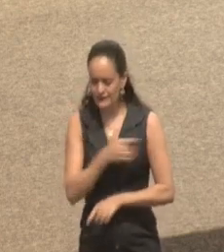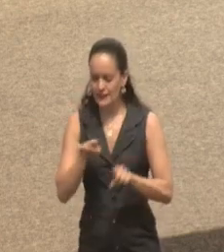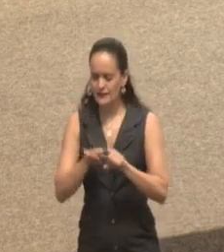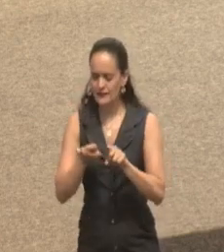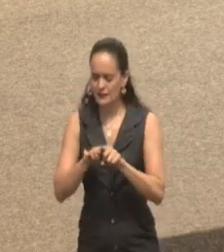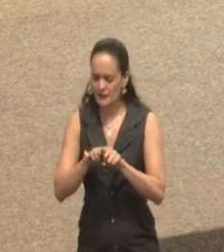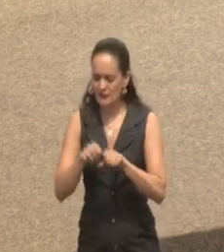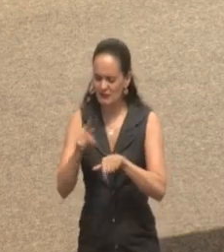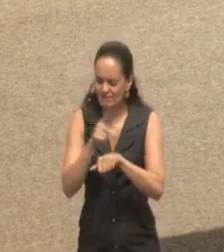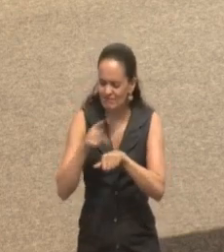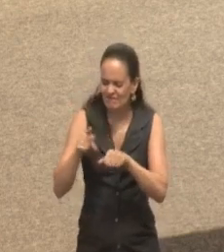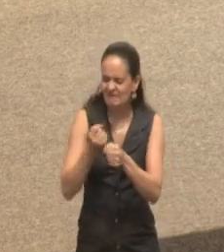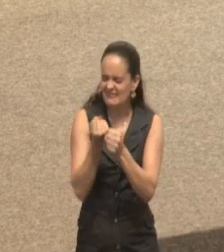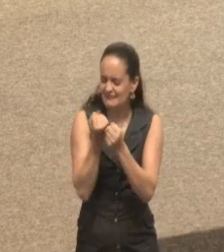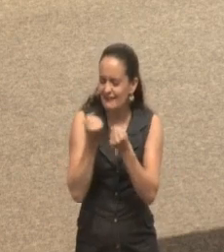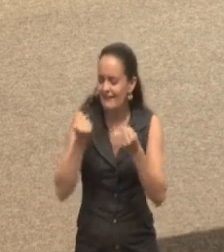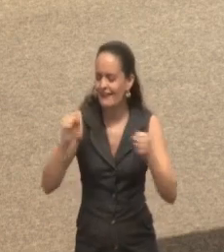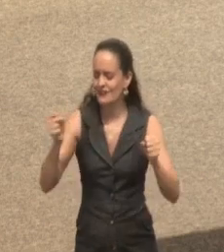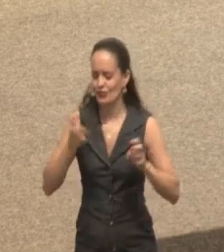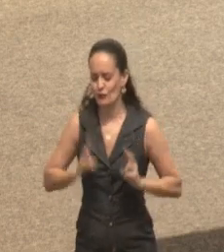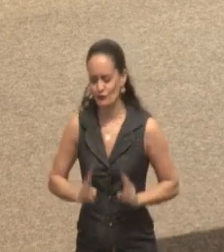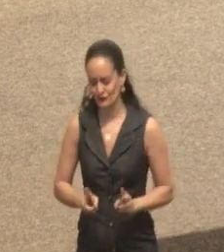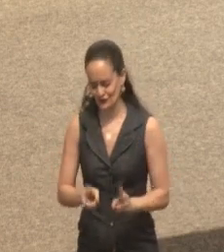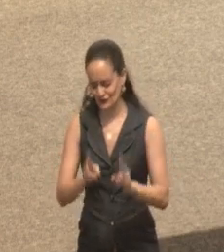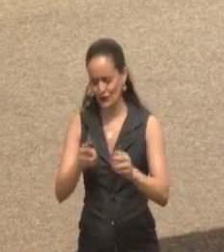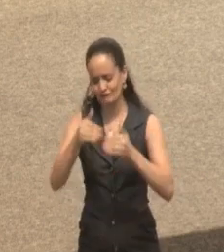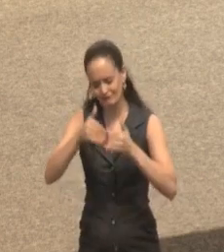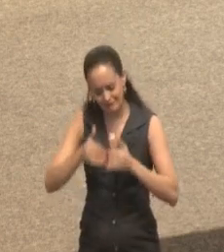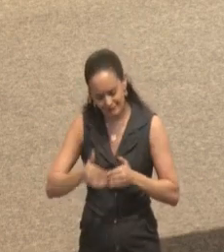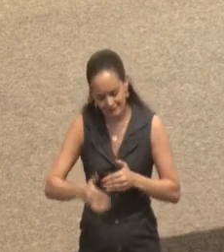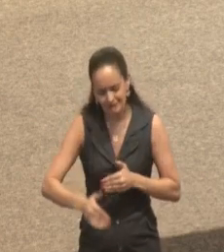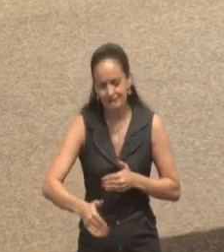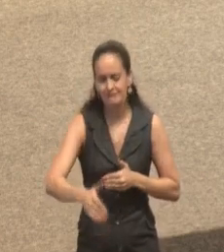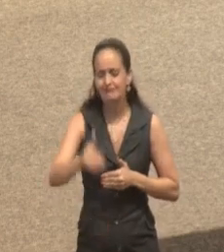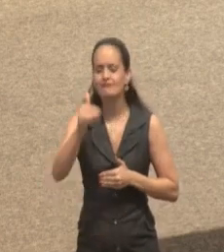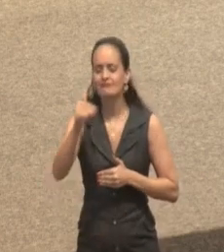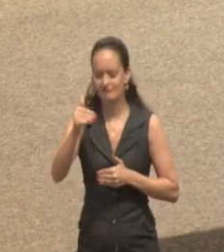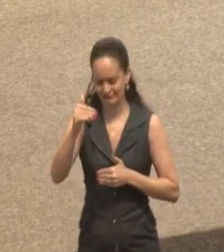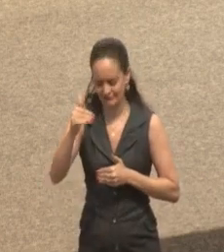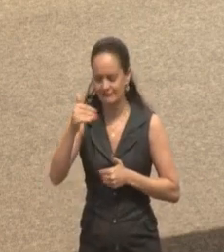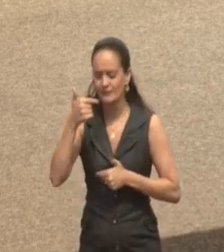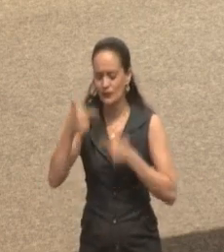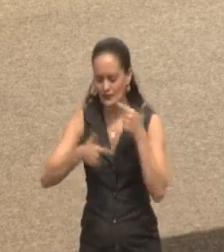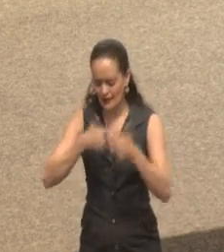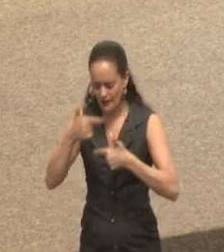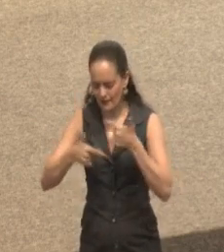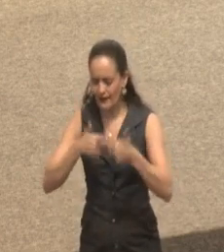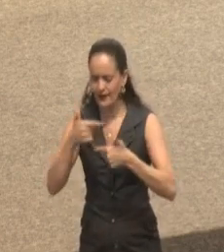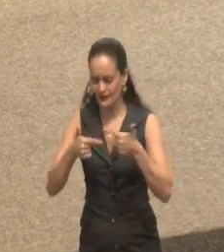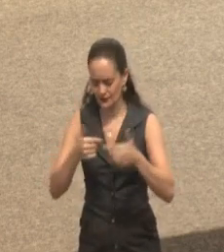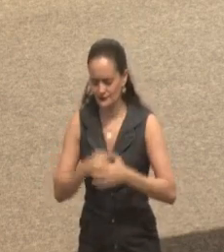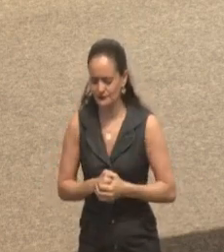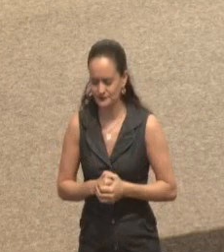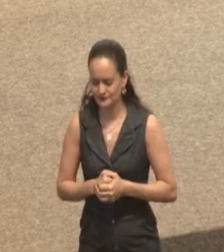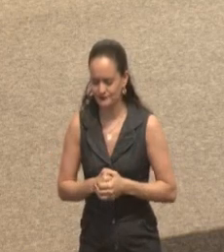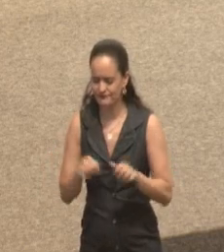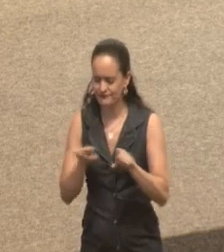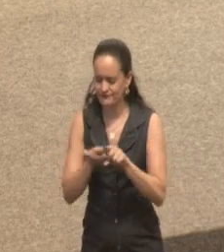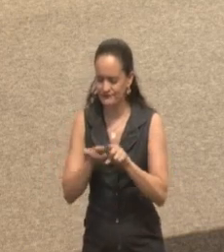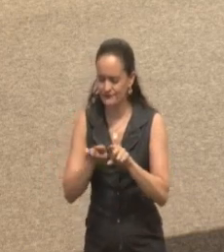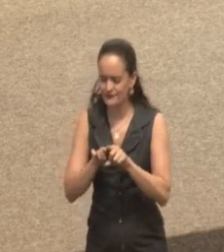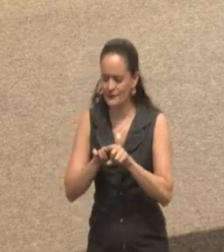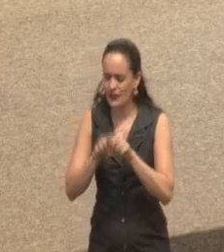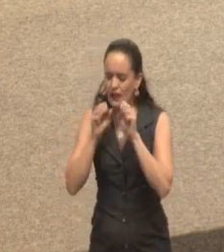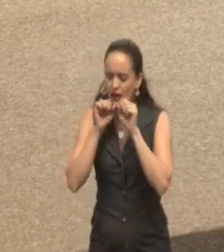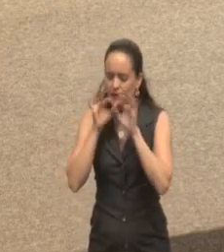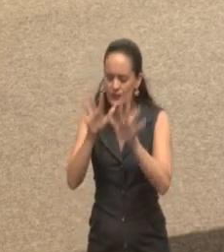grande país, Senhor Deus, que ele cada dia mais avance, ó Pai, e leve outros também a avançar. Ser com a Tua igreja ao redor